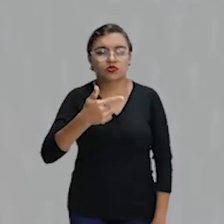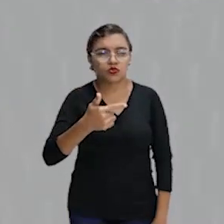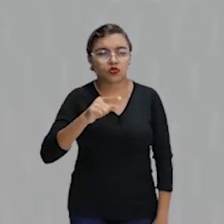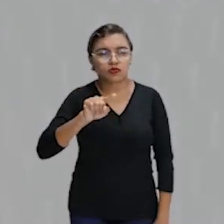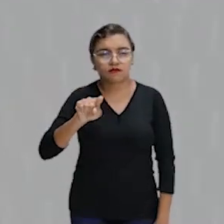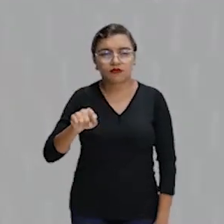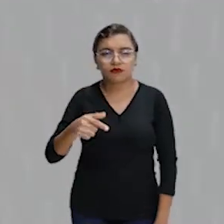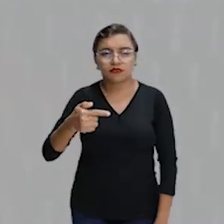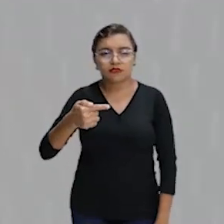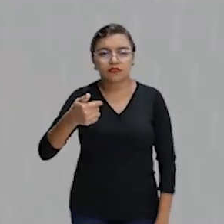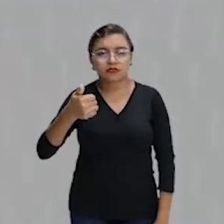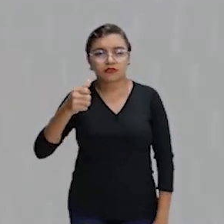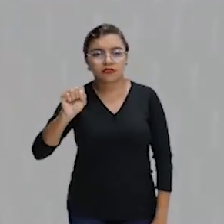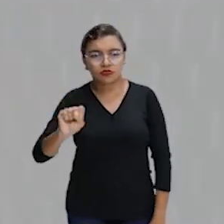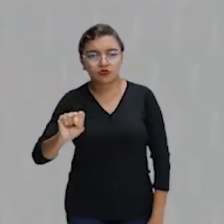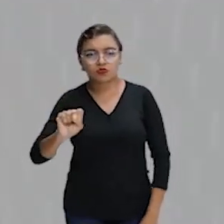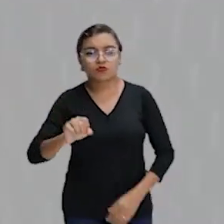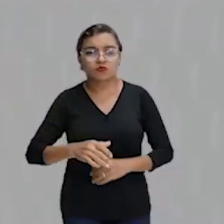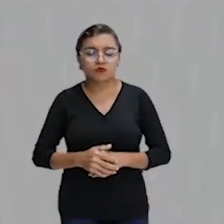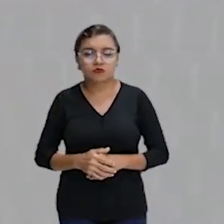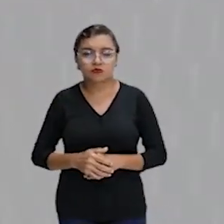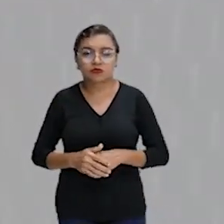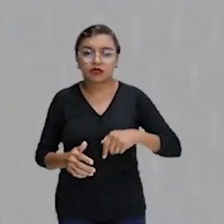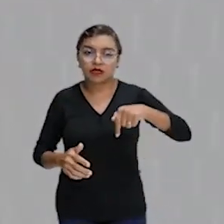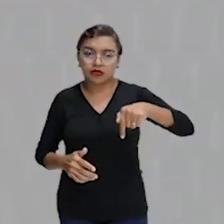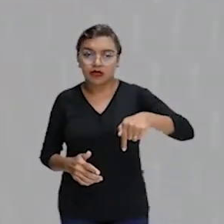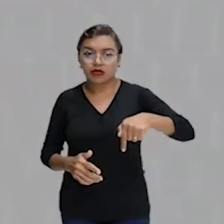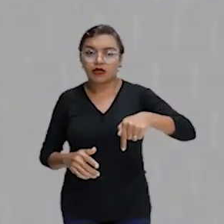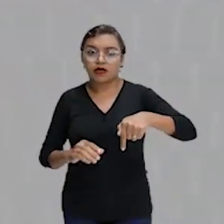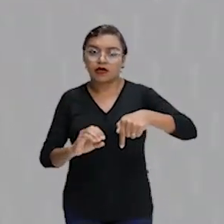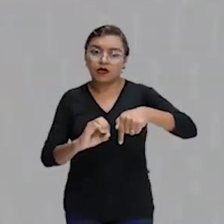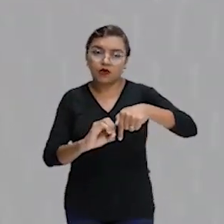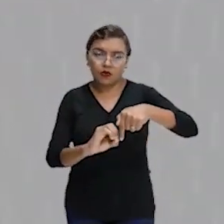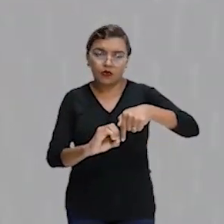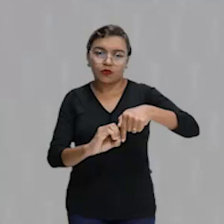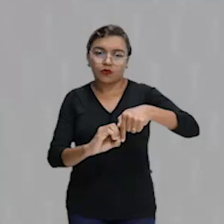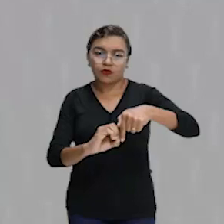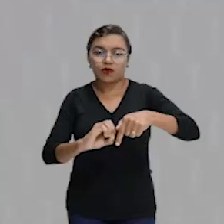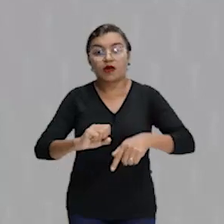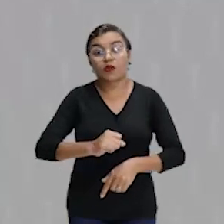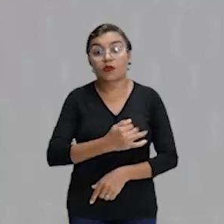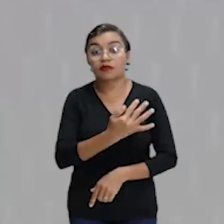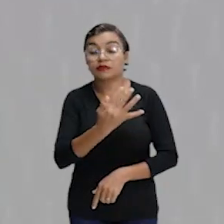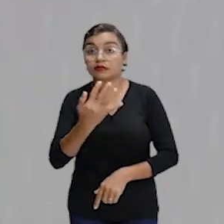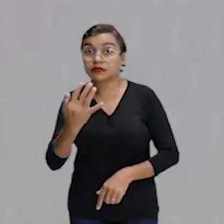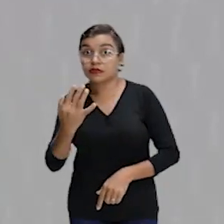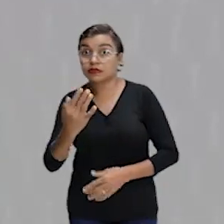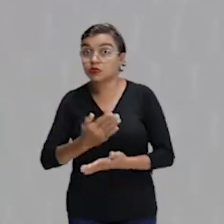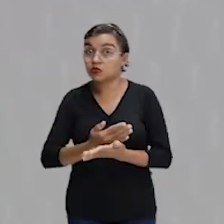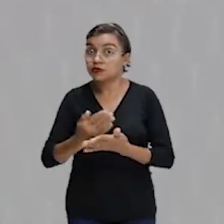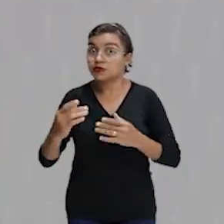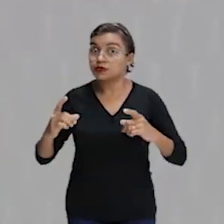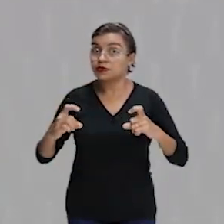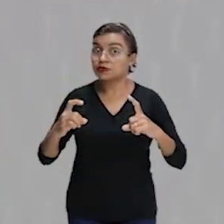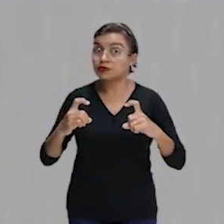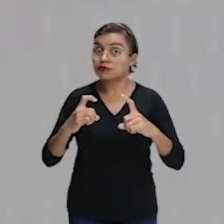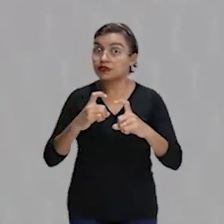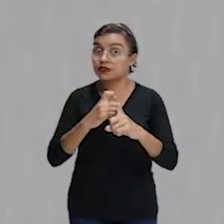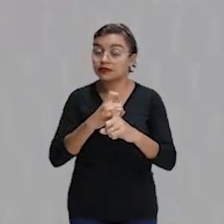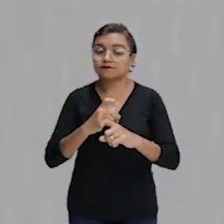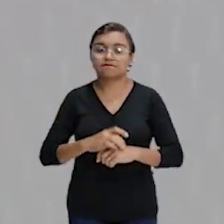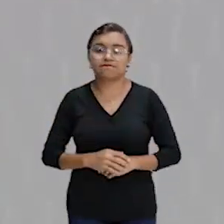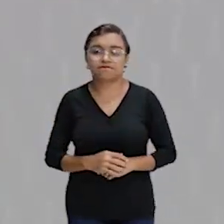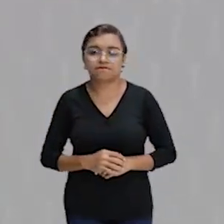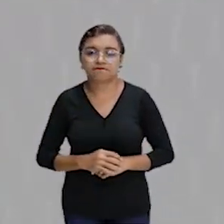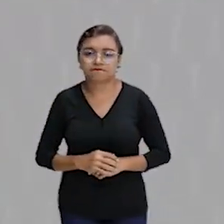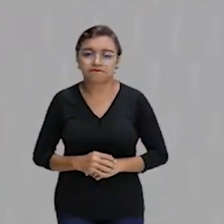2,718. Também tem o QO, ou Q0, tá? Que é a quantidade inicial de bactérias. Pronto. Só pela leitura